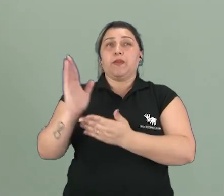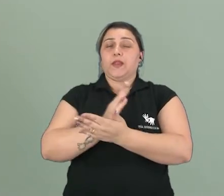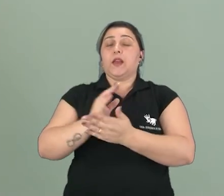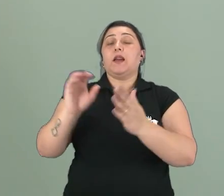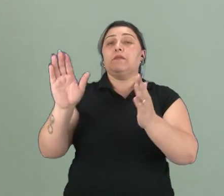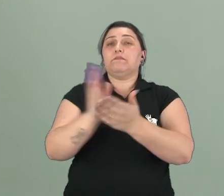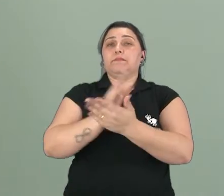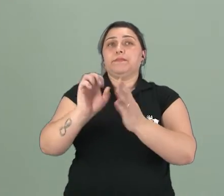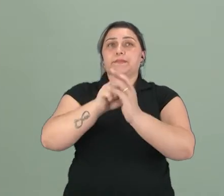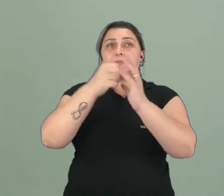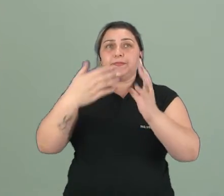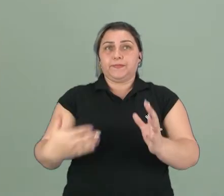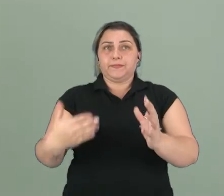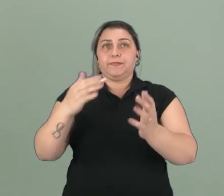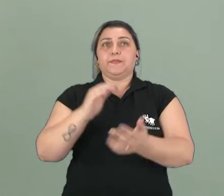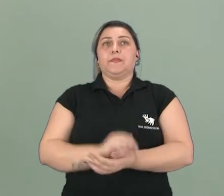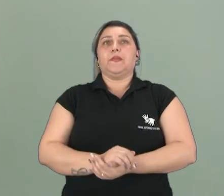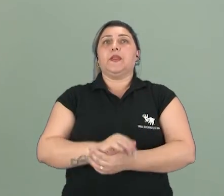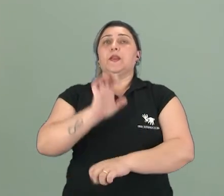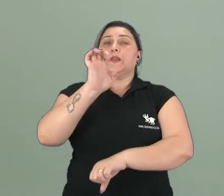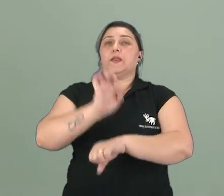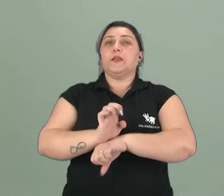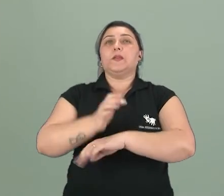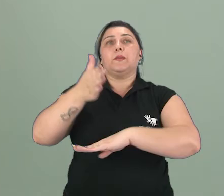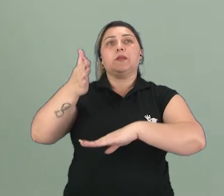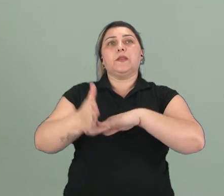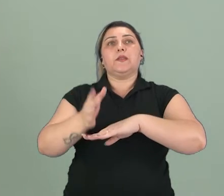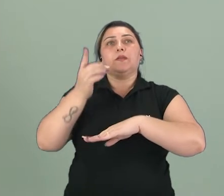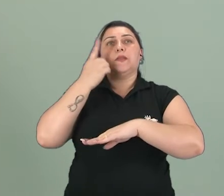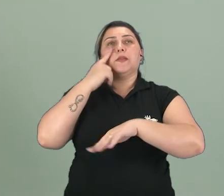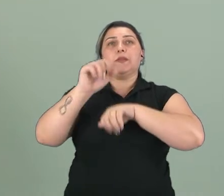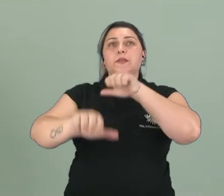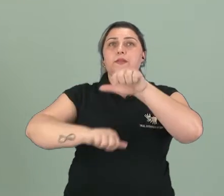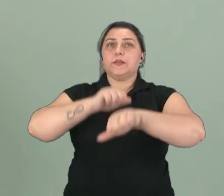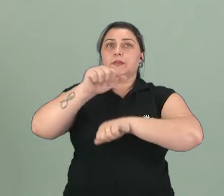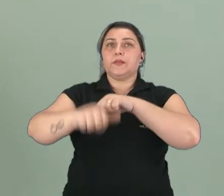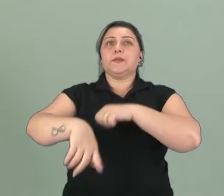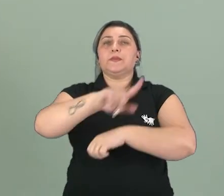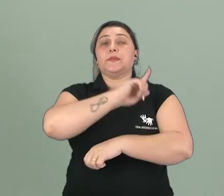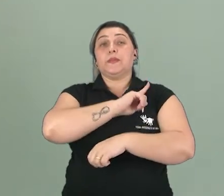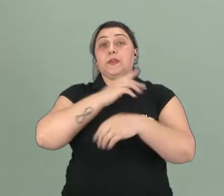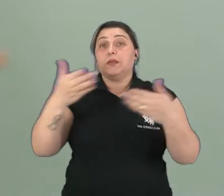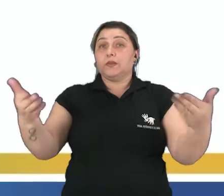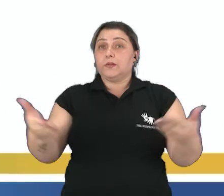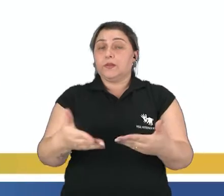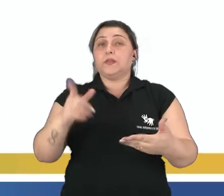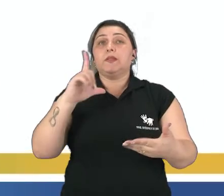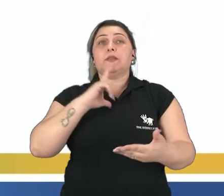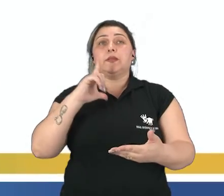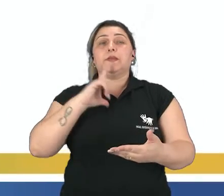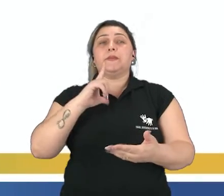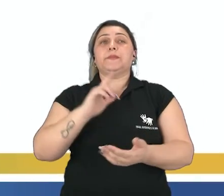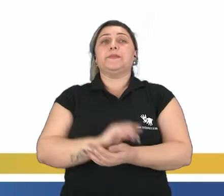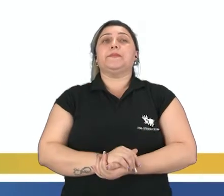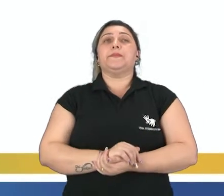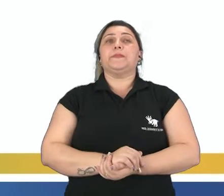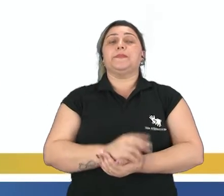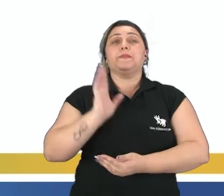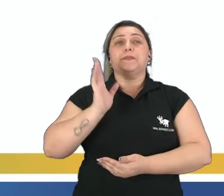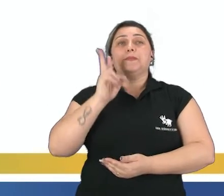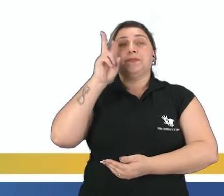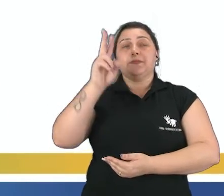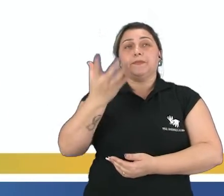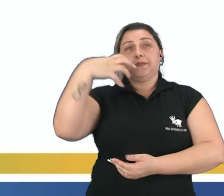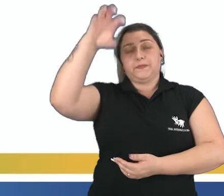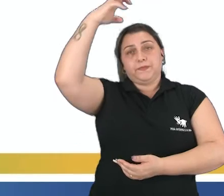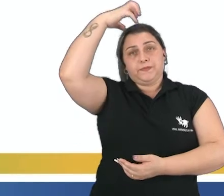algumas características do chamado Estado moderno. Observem aí. Agora que a gente tem a centralização do poder, que a gente já viu que o rei